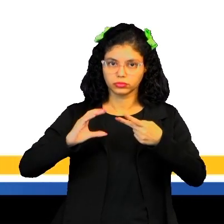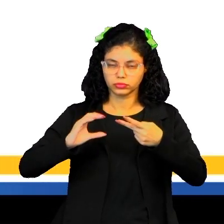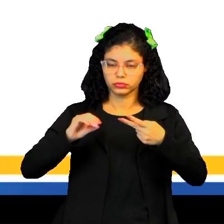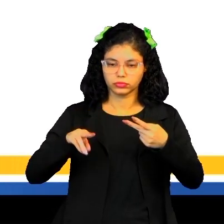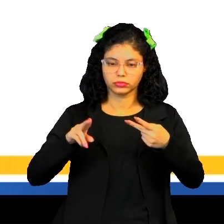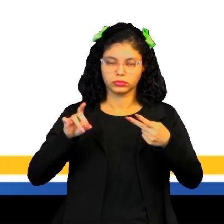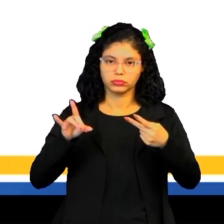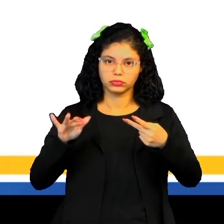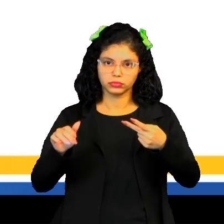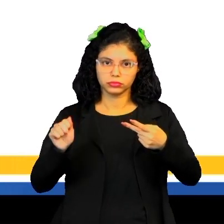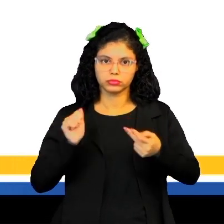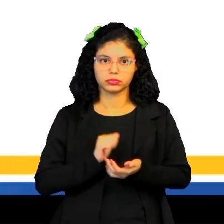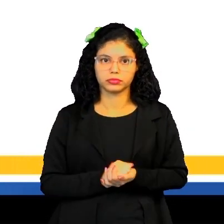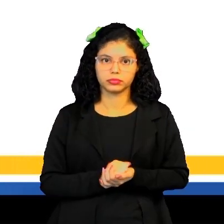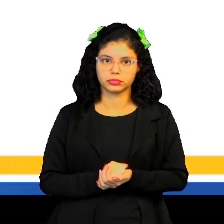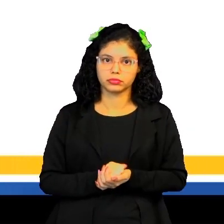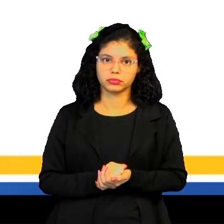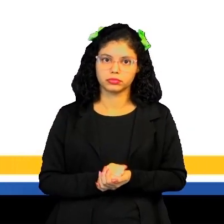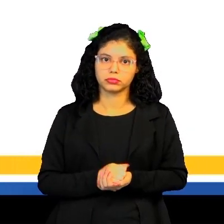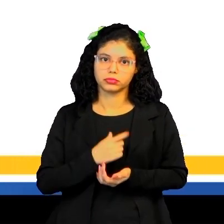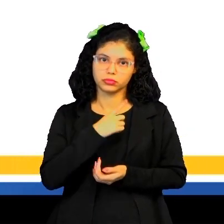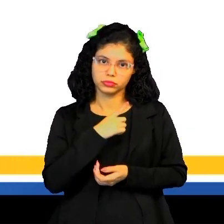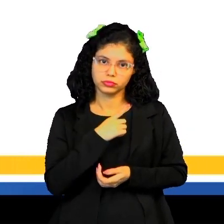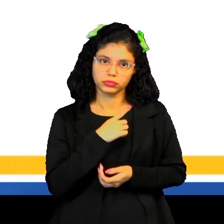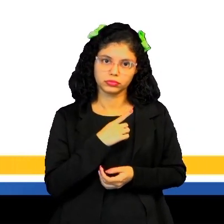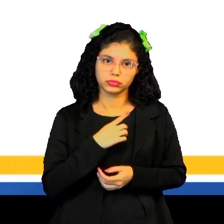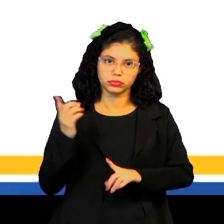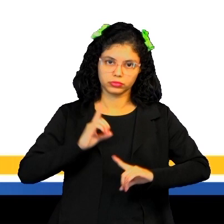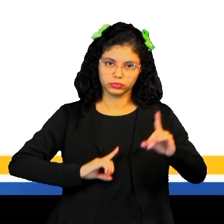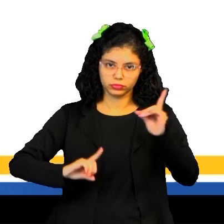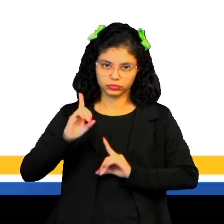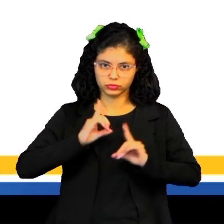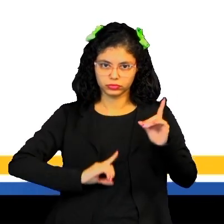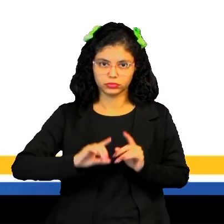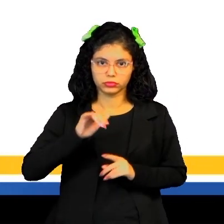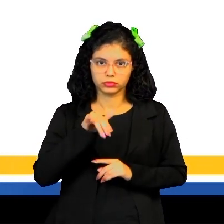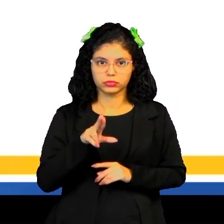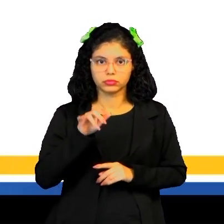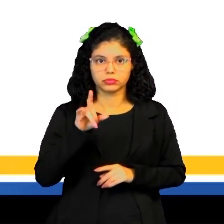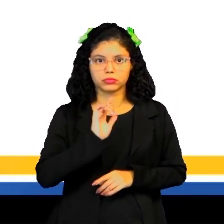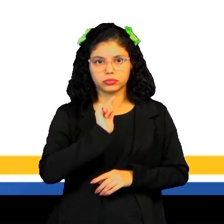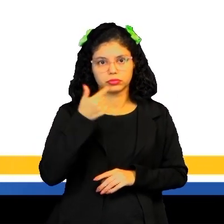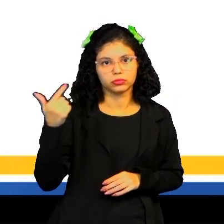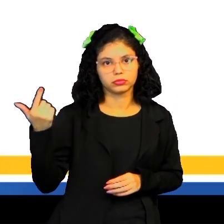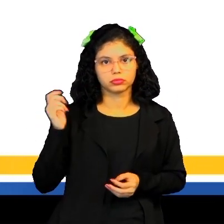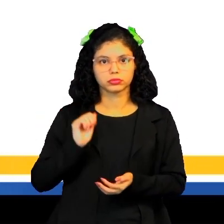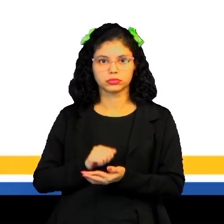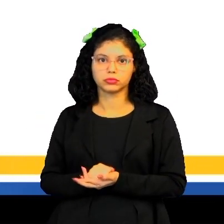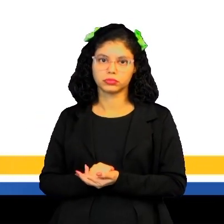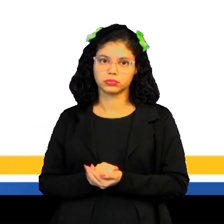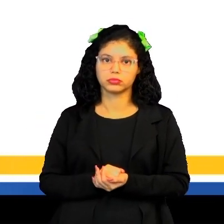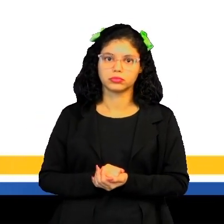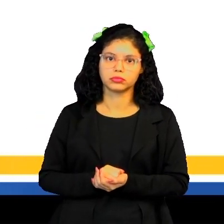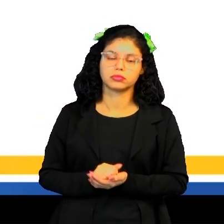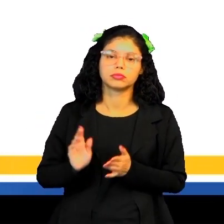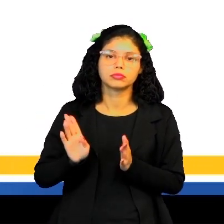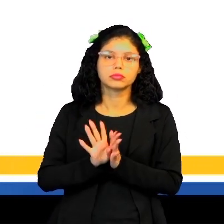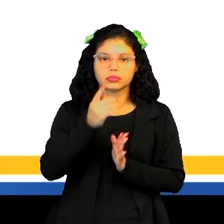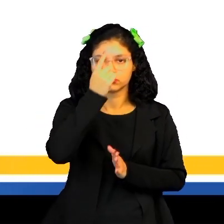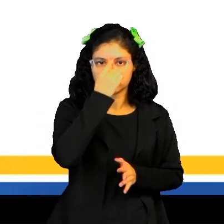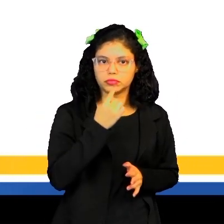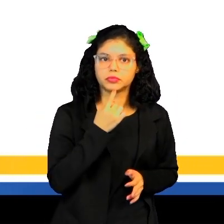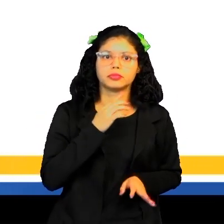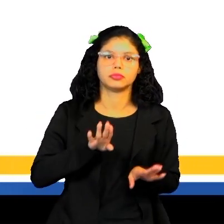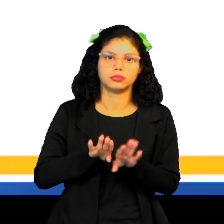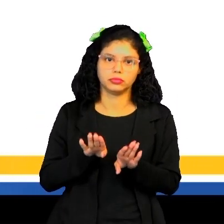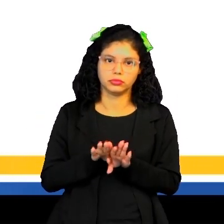comédia, né, geralmente homenageava o deus Dionísio, né, e entre os principais dramaturgos, né, dessas obras,